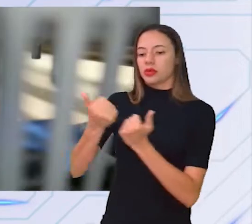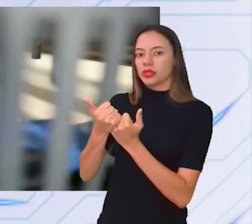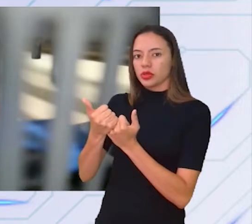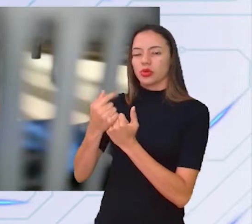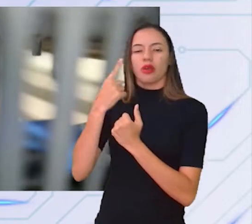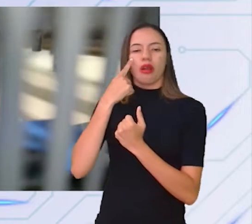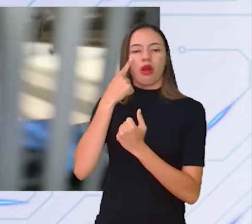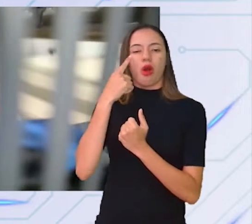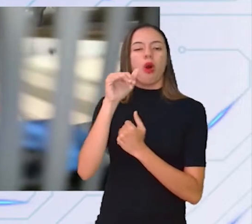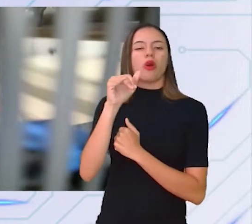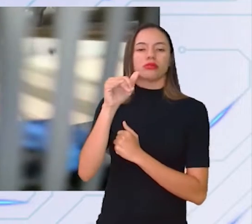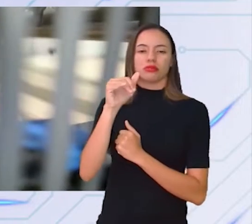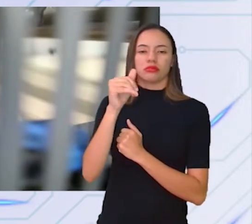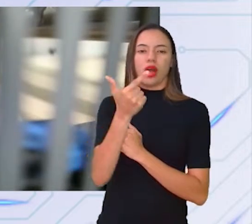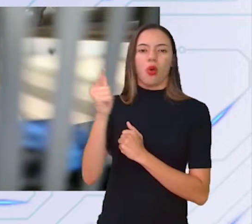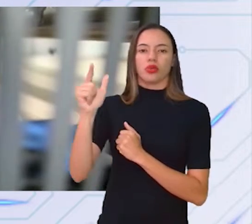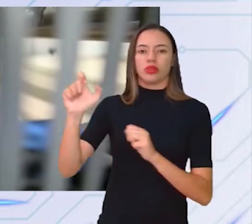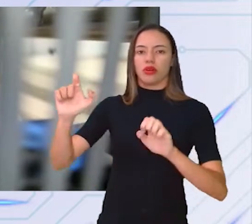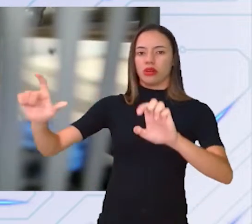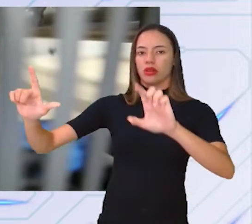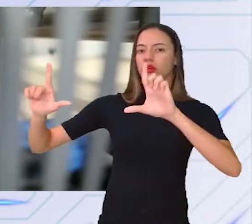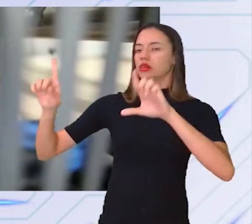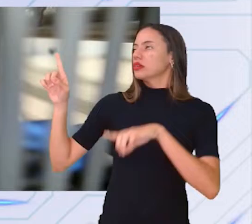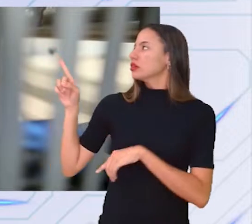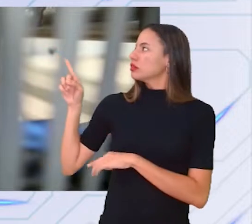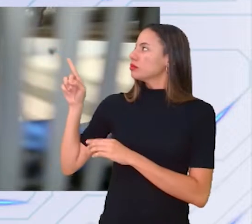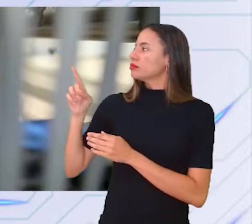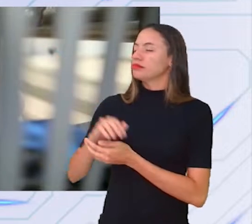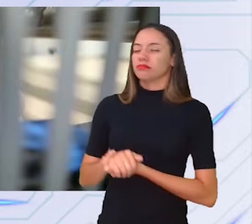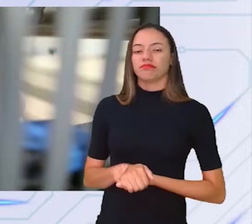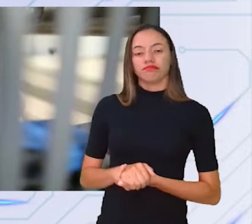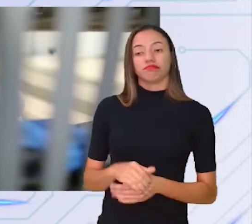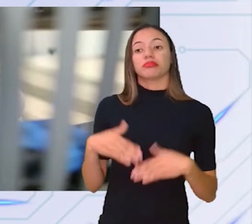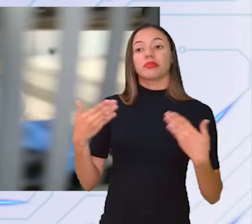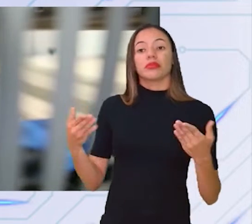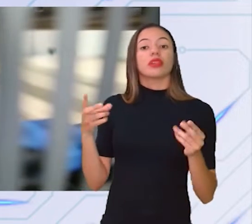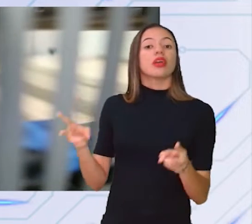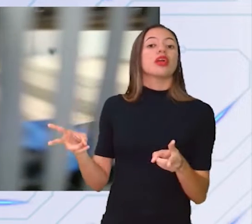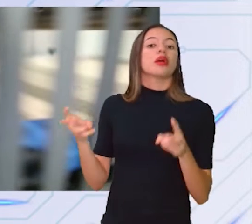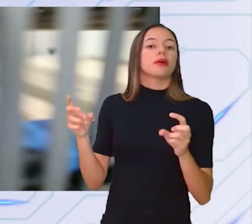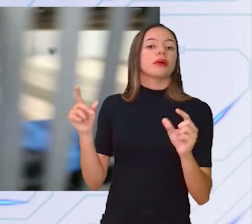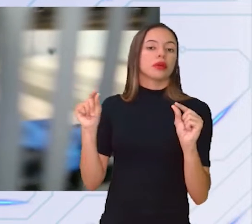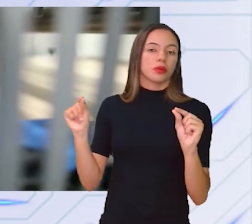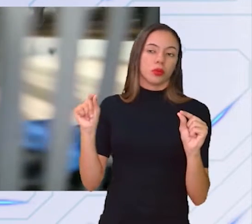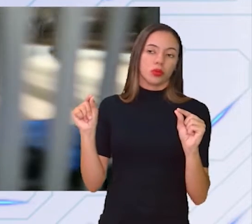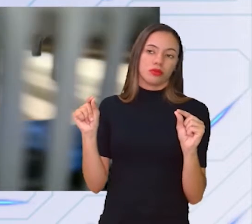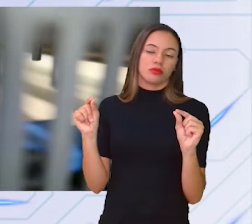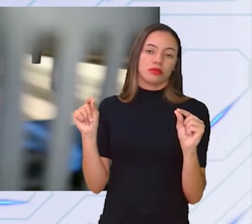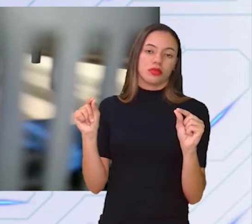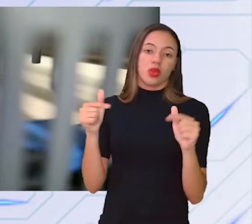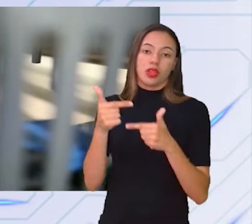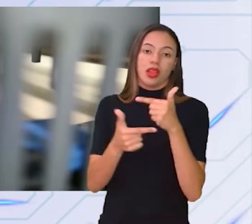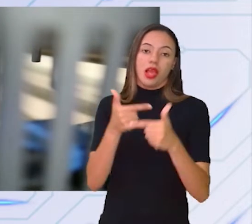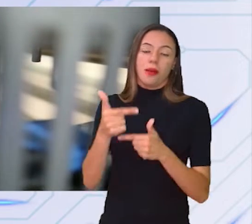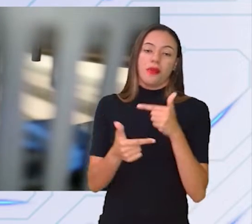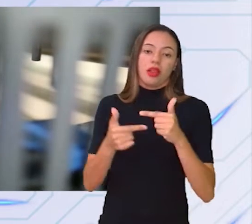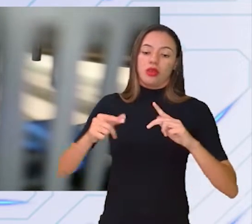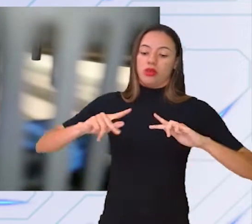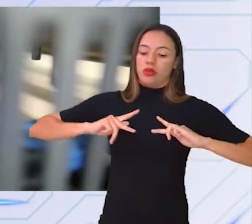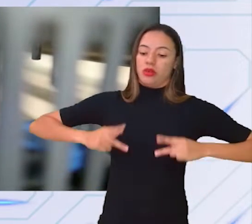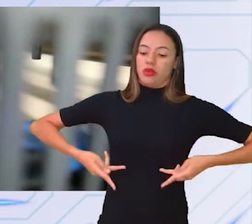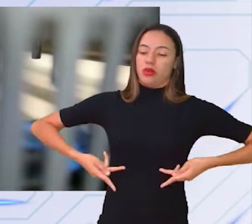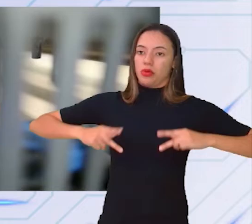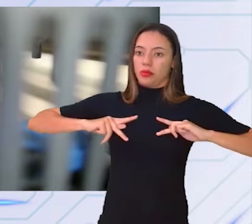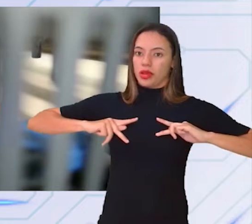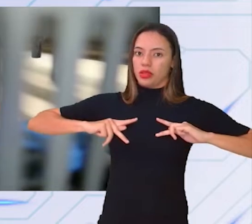Dá uma olhadinha nessa outra tela aí. Nessa daí, né, Carla, a gente já percebe que a ação humana, ela aparece